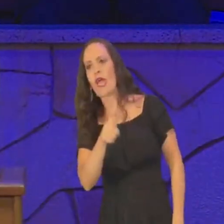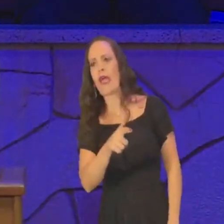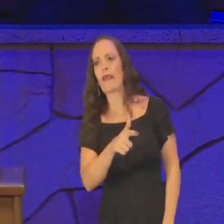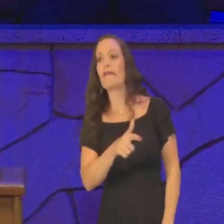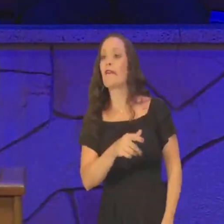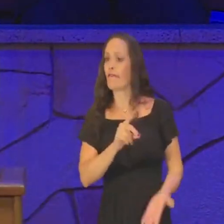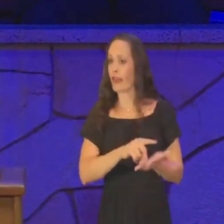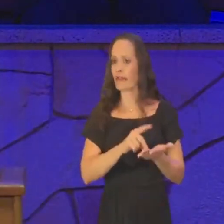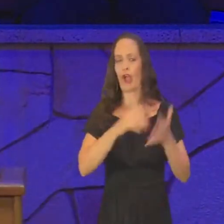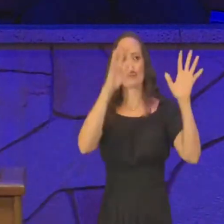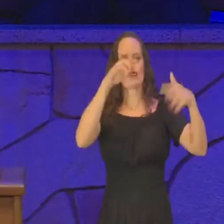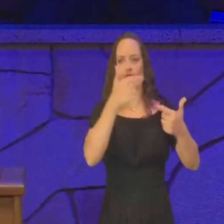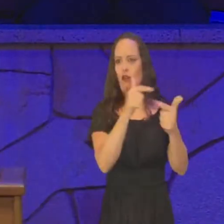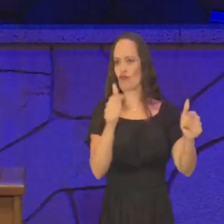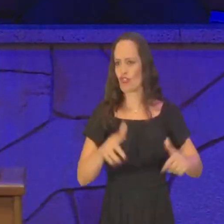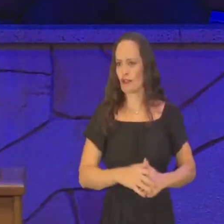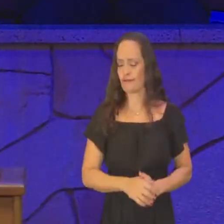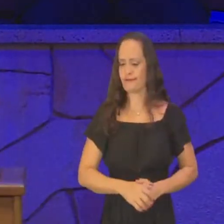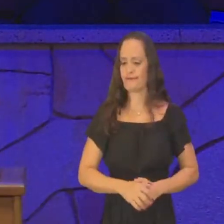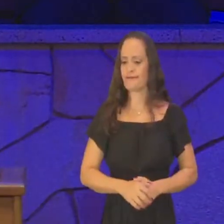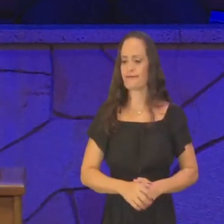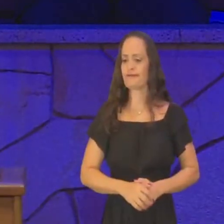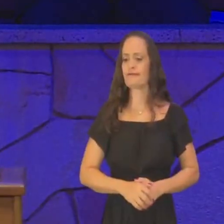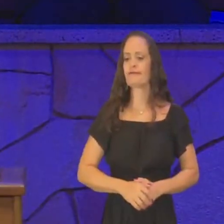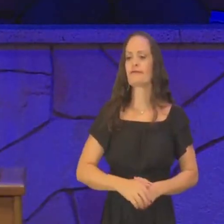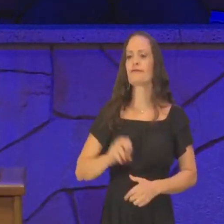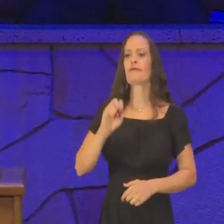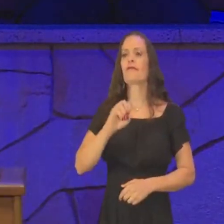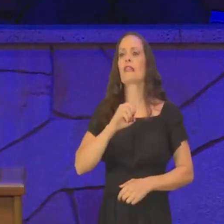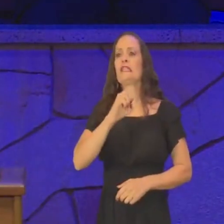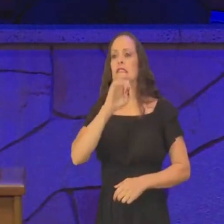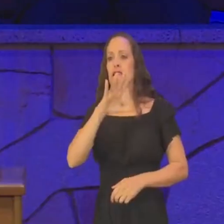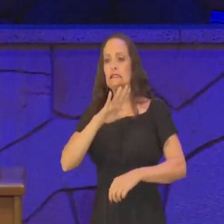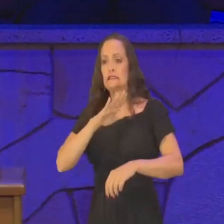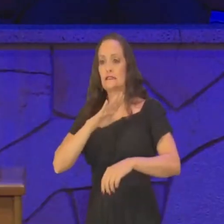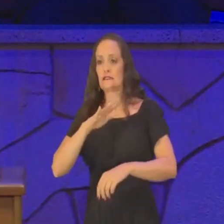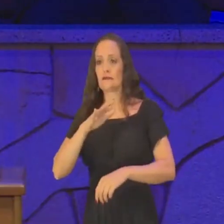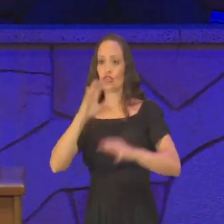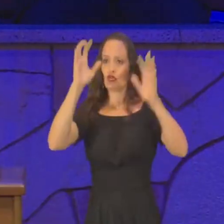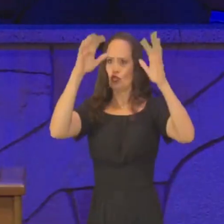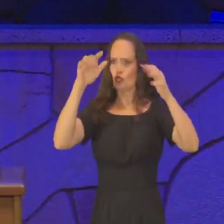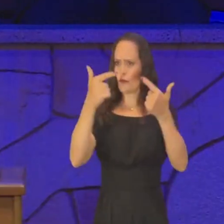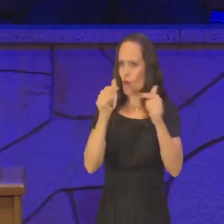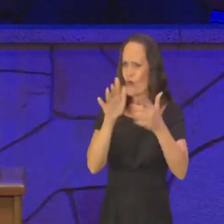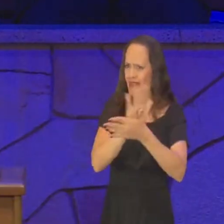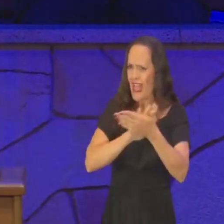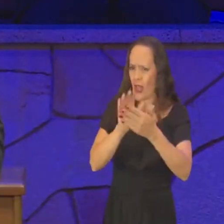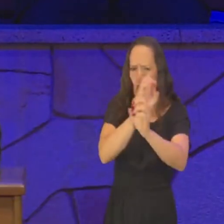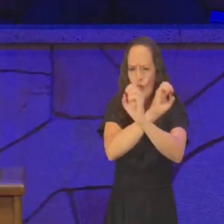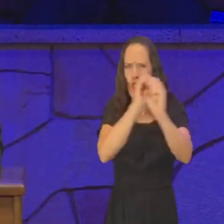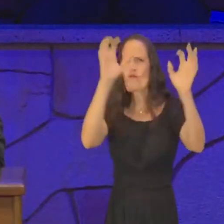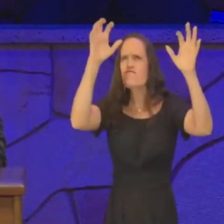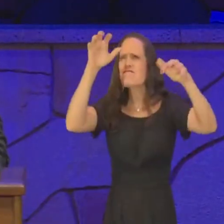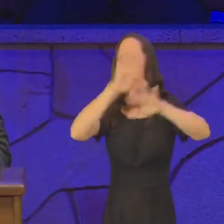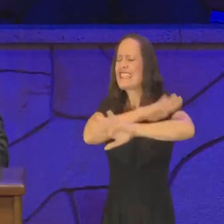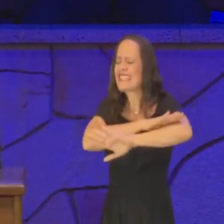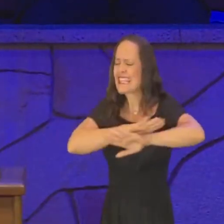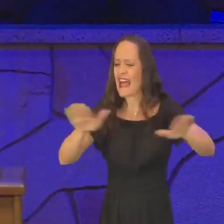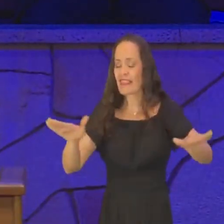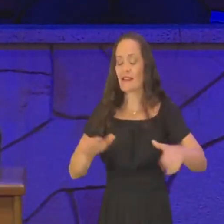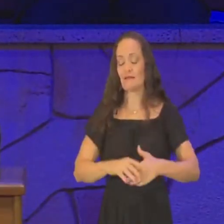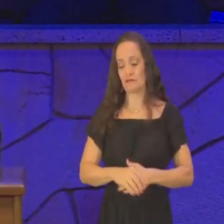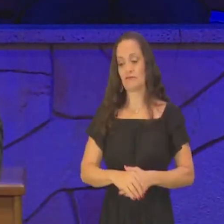choveu. E o fato de não haver chuva durante um bom tempo, bons